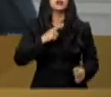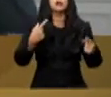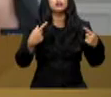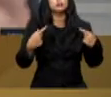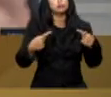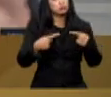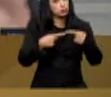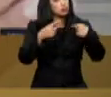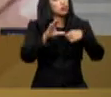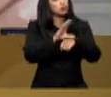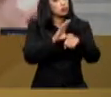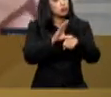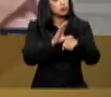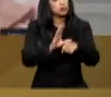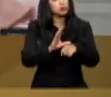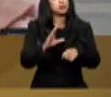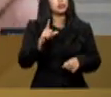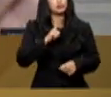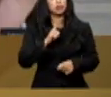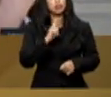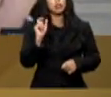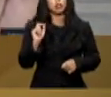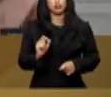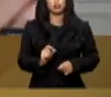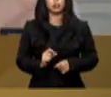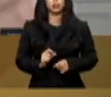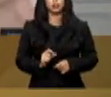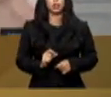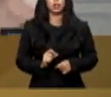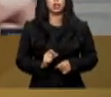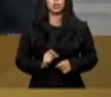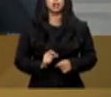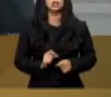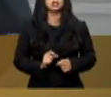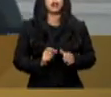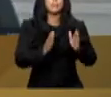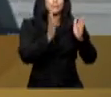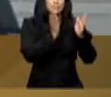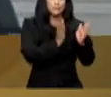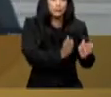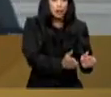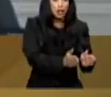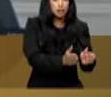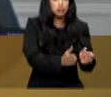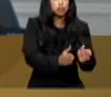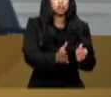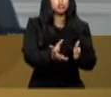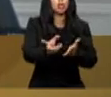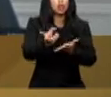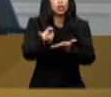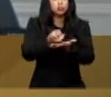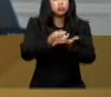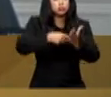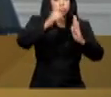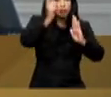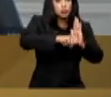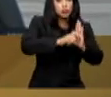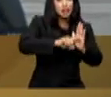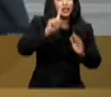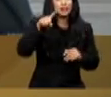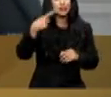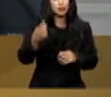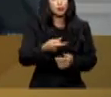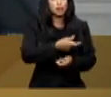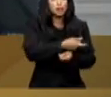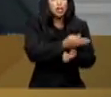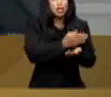constitucionalizado, que traz a parte efetivamente tributária e a parte de distribuição de receitas.